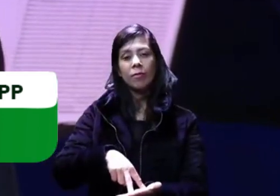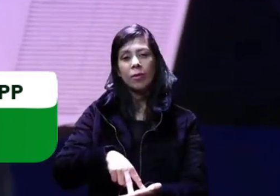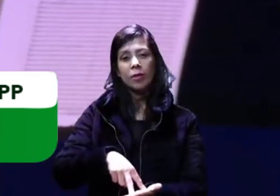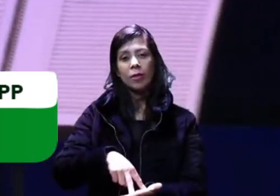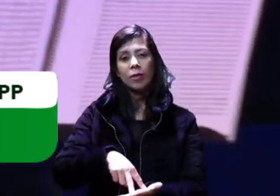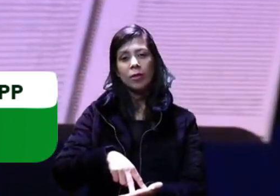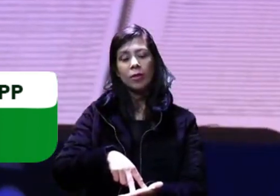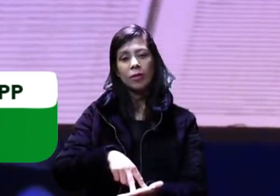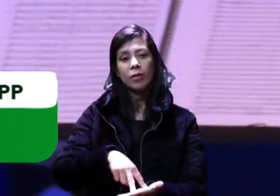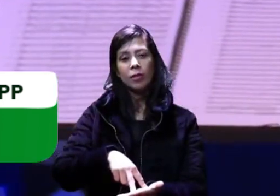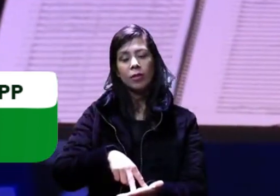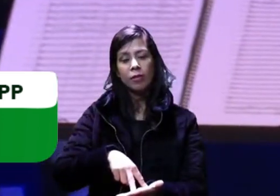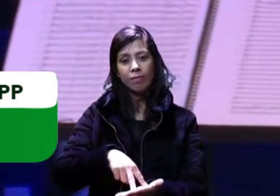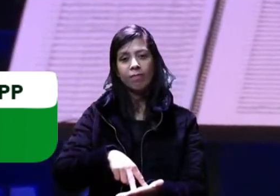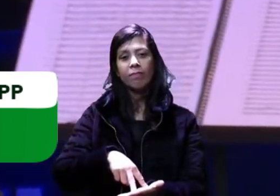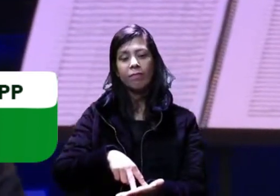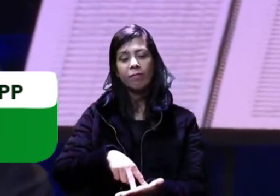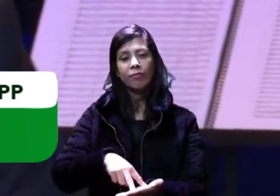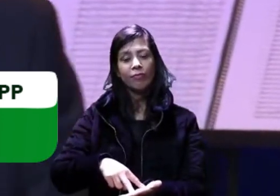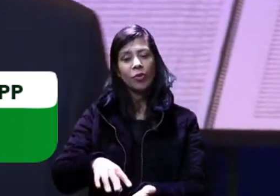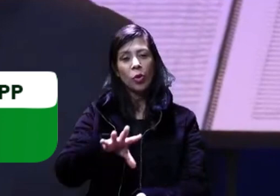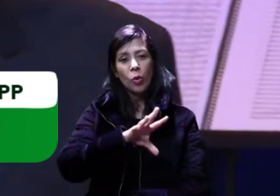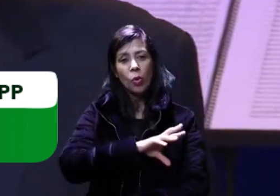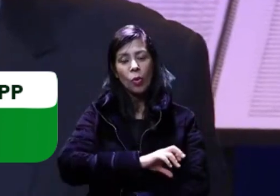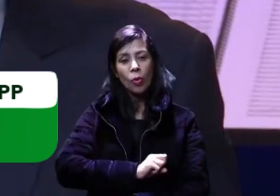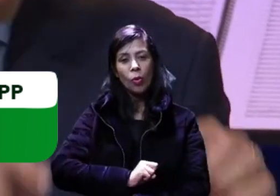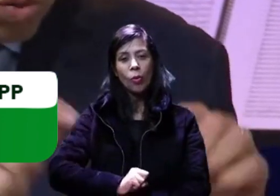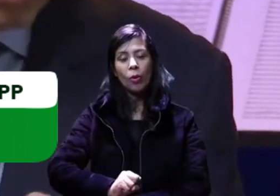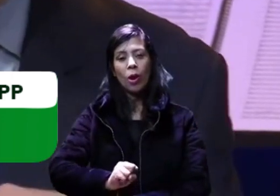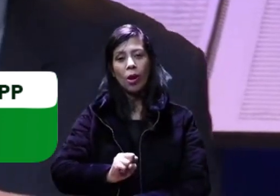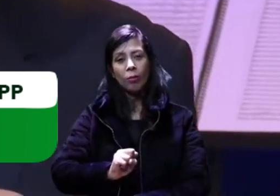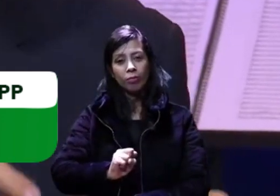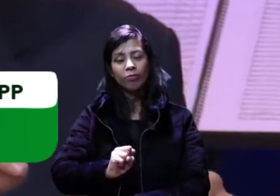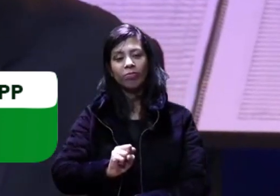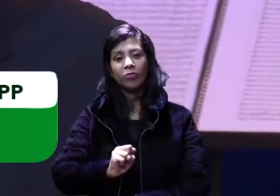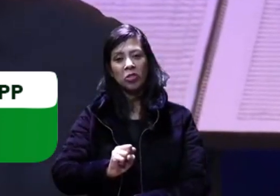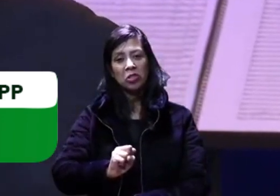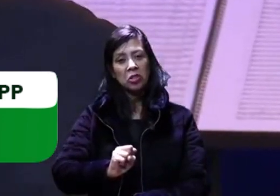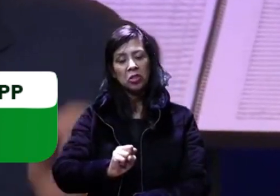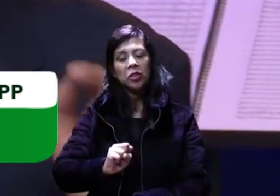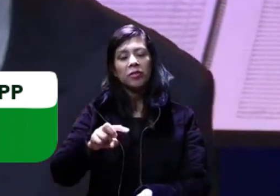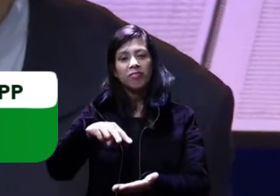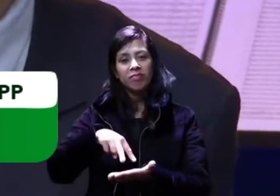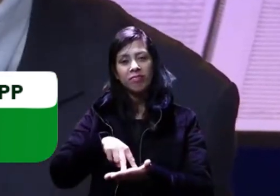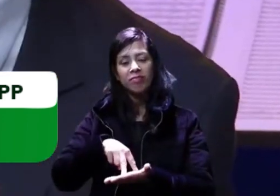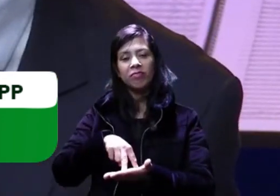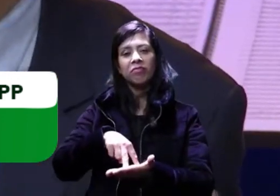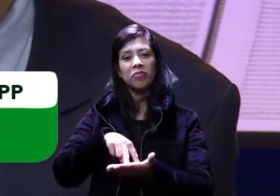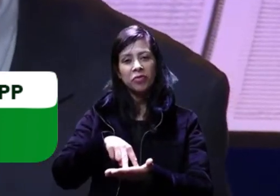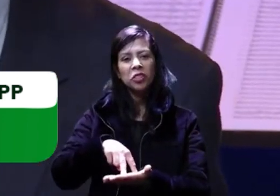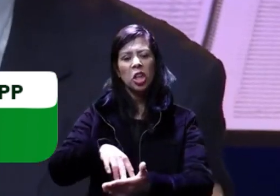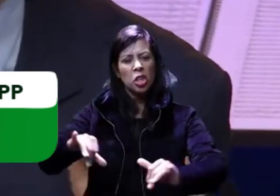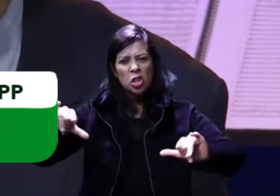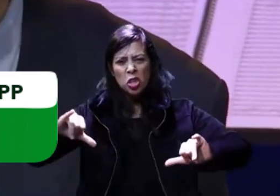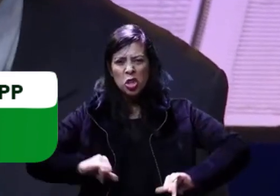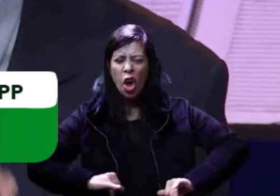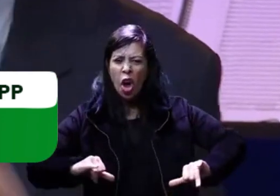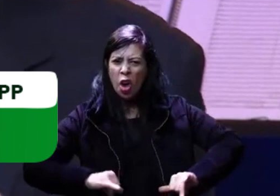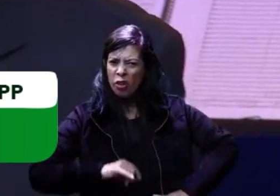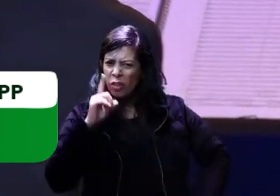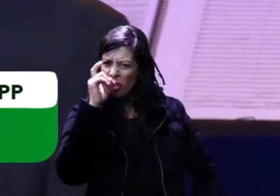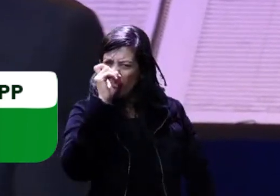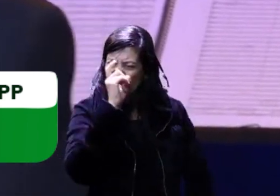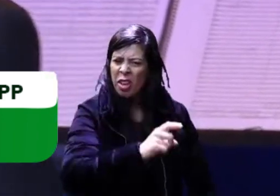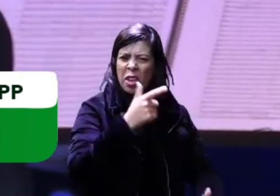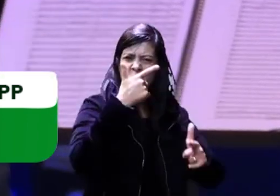seja resistente. O amor ao mundo faz com que você suporte provas, barreiras